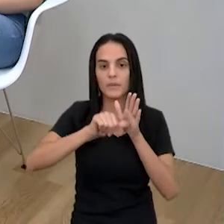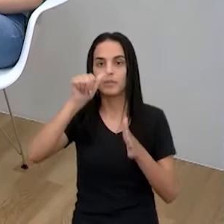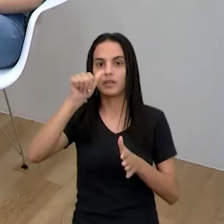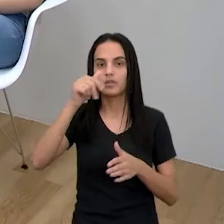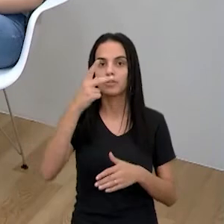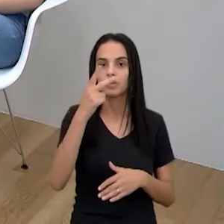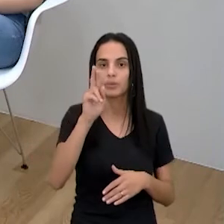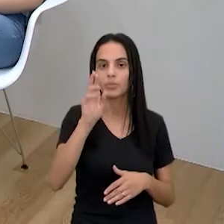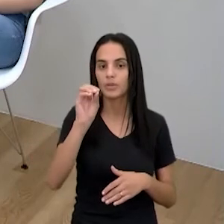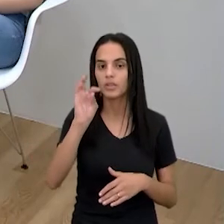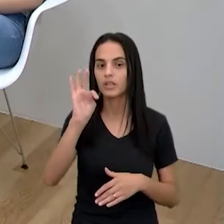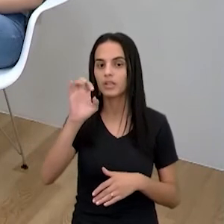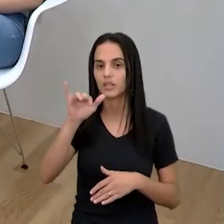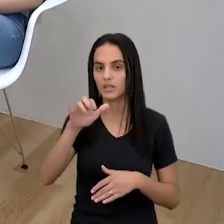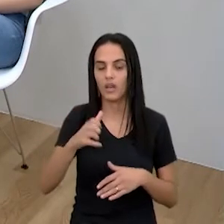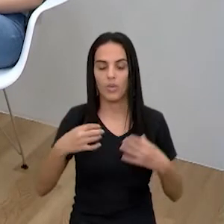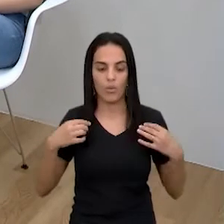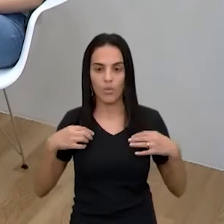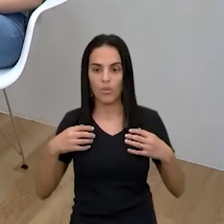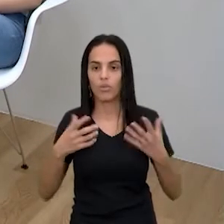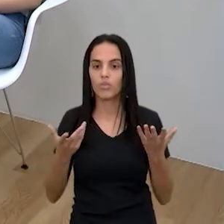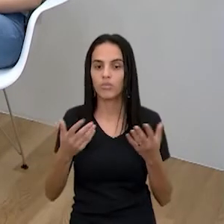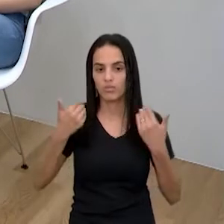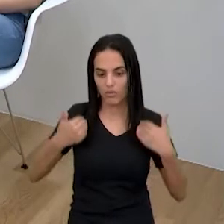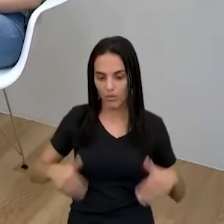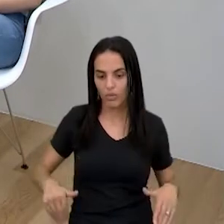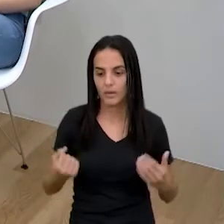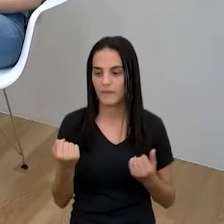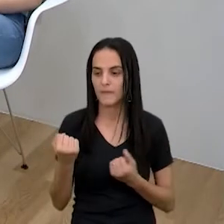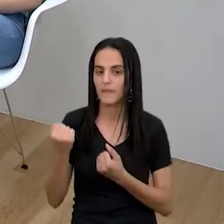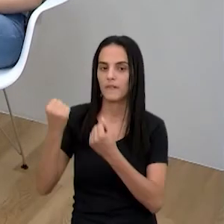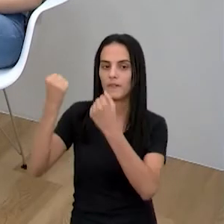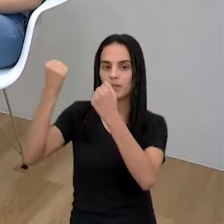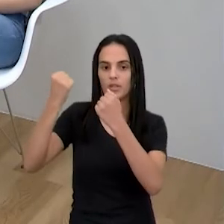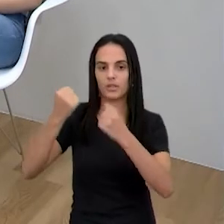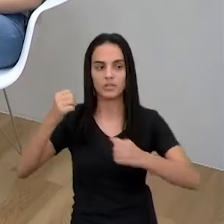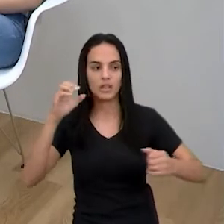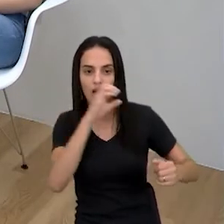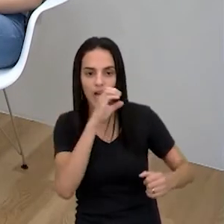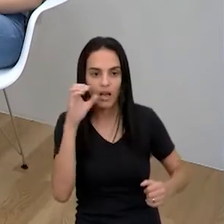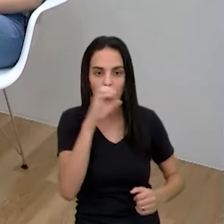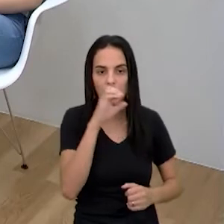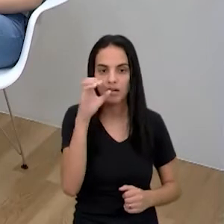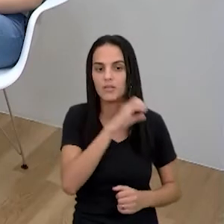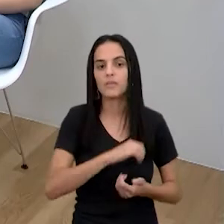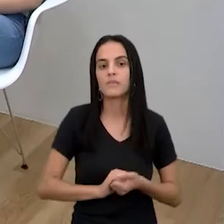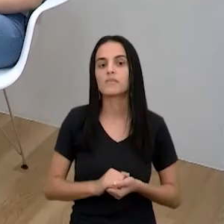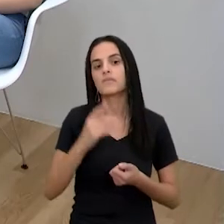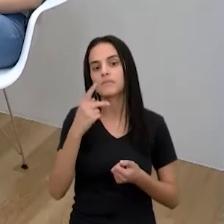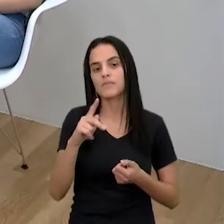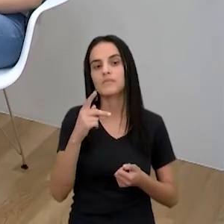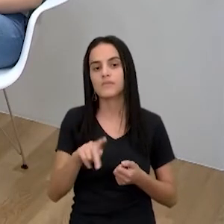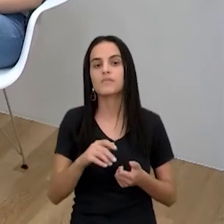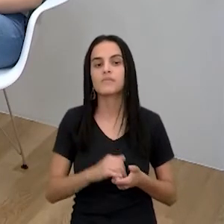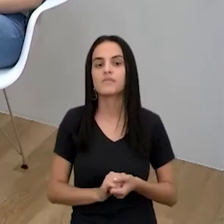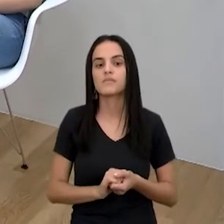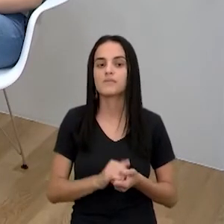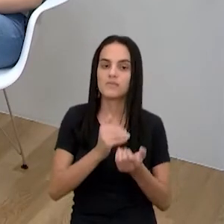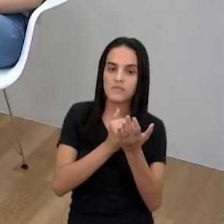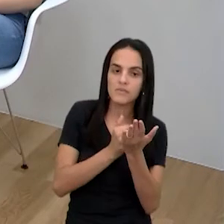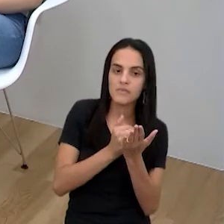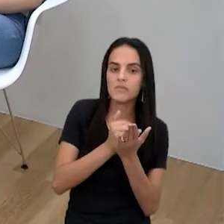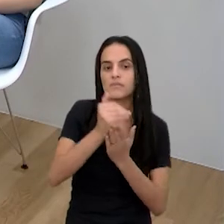espaço demanda uma necessidade alimentícia muito maior. E quando a gente